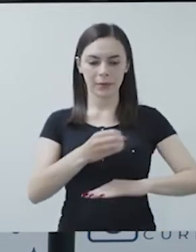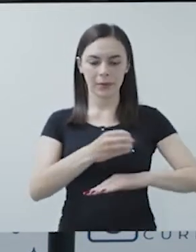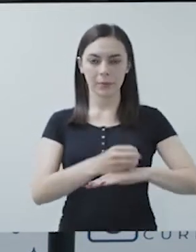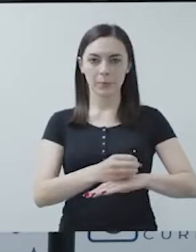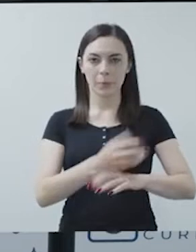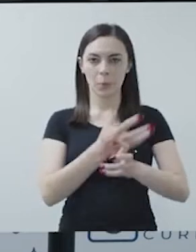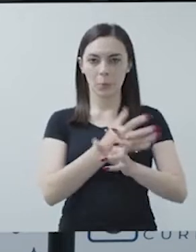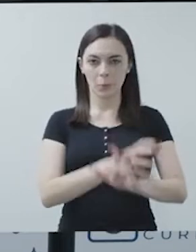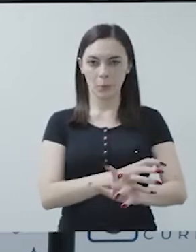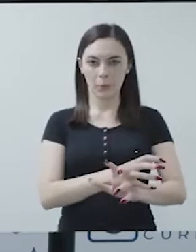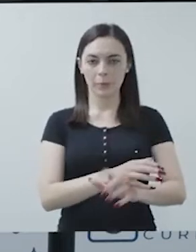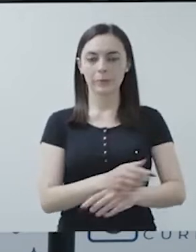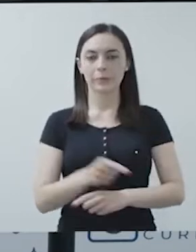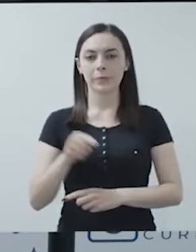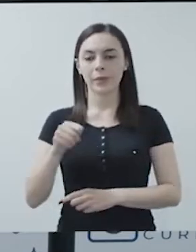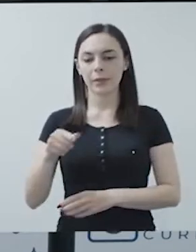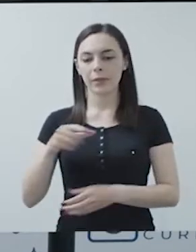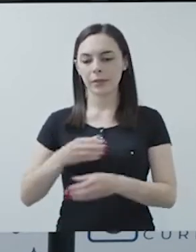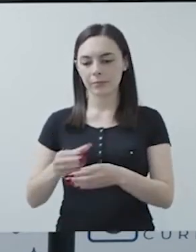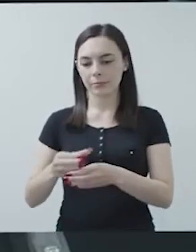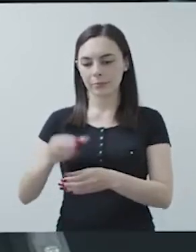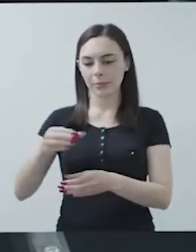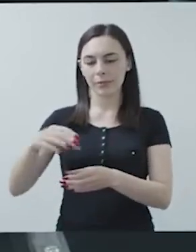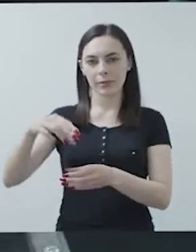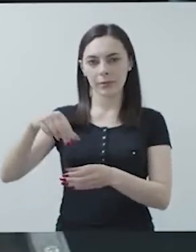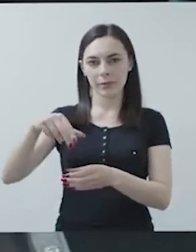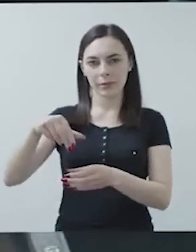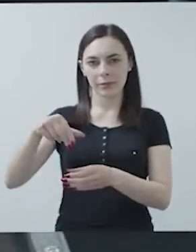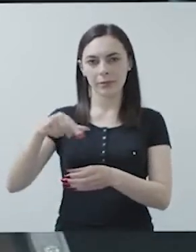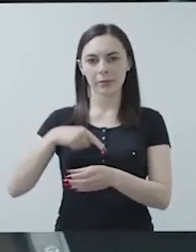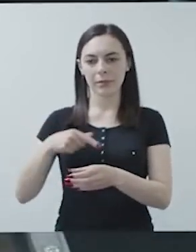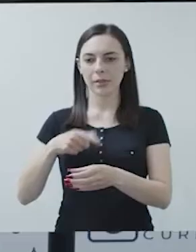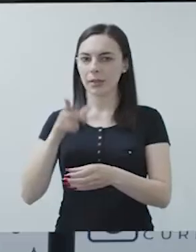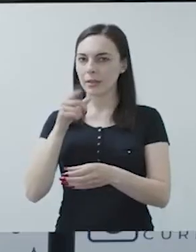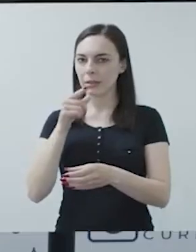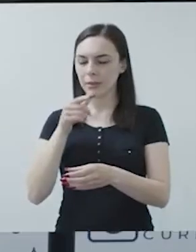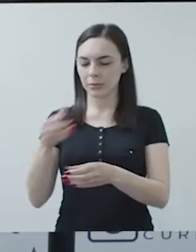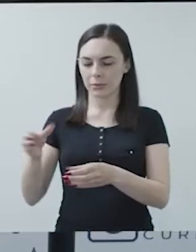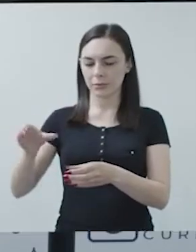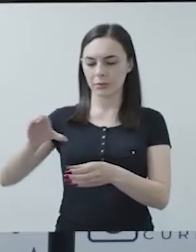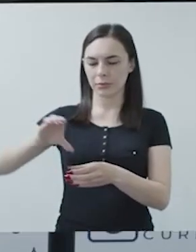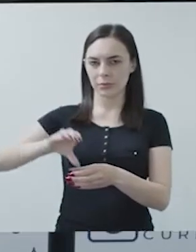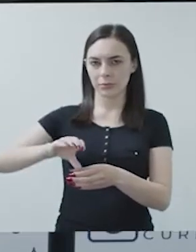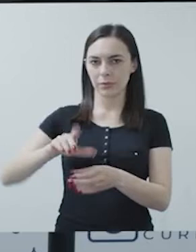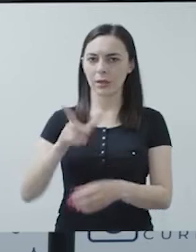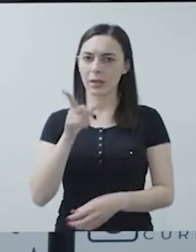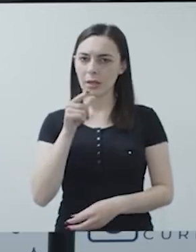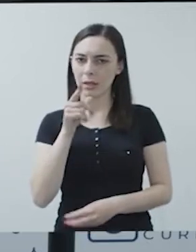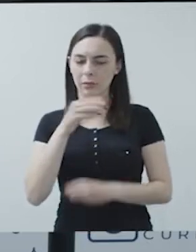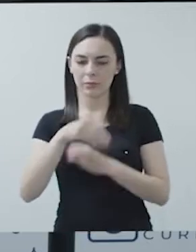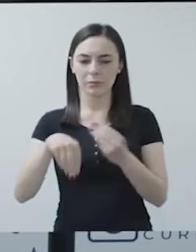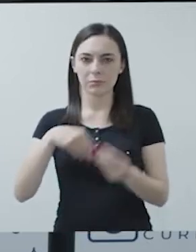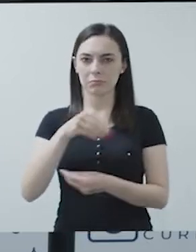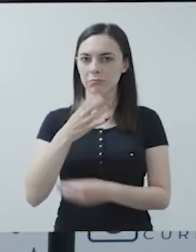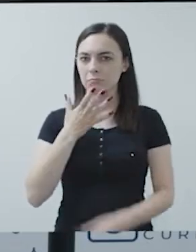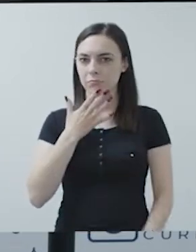vazio e uma garrafinha que eu preenchi com esse líquido aqui, que é água com